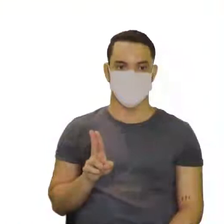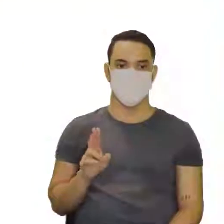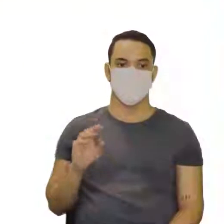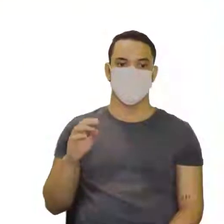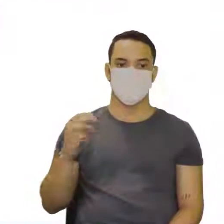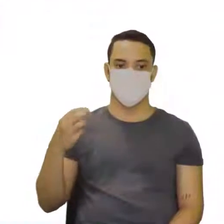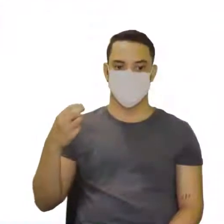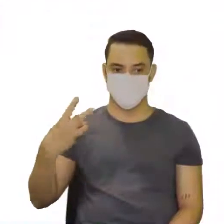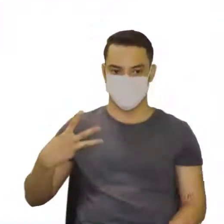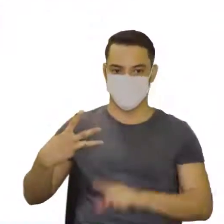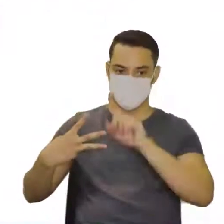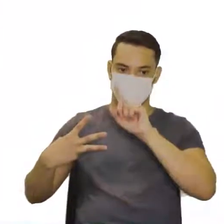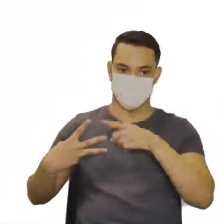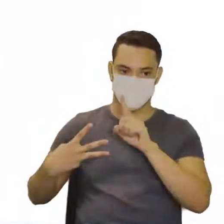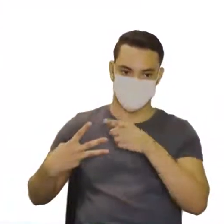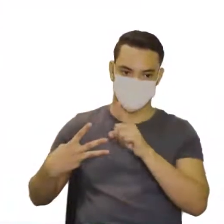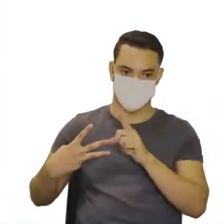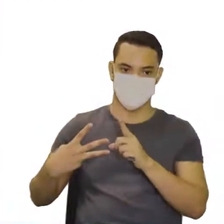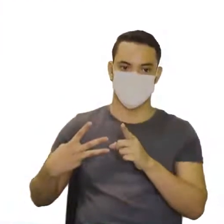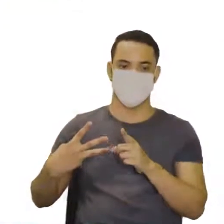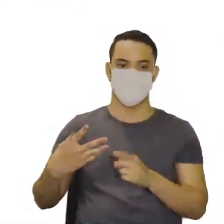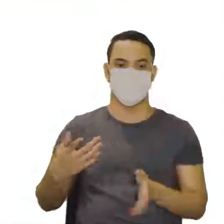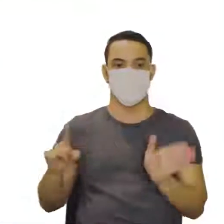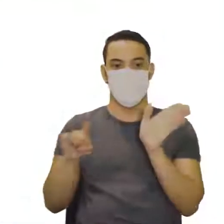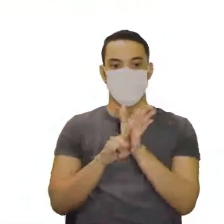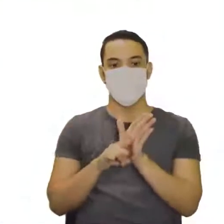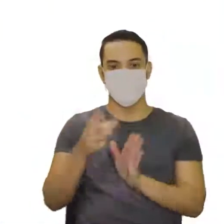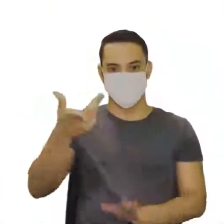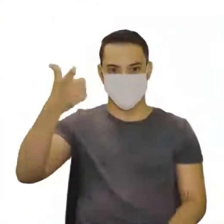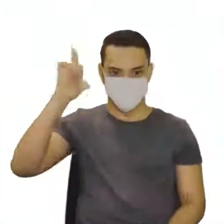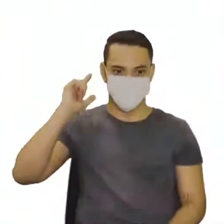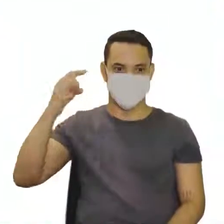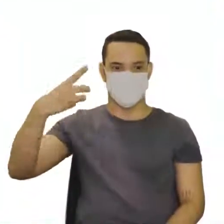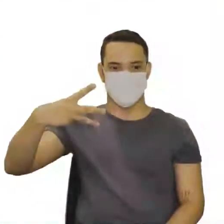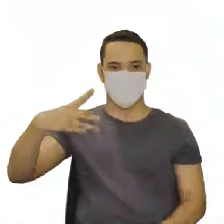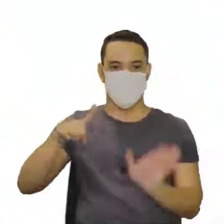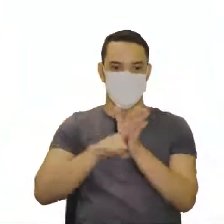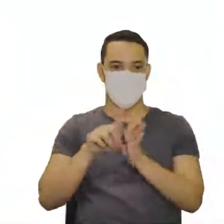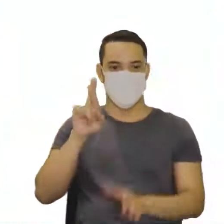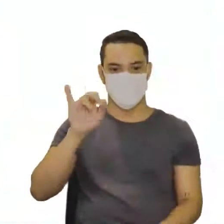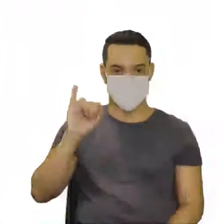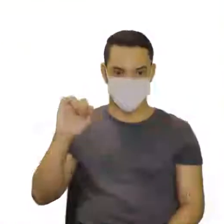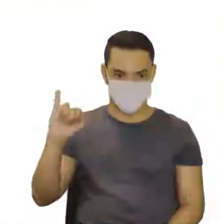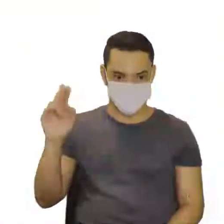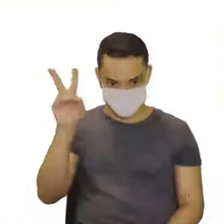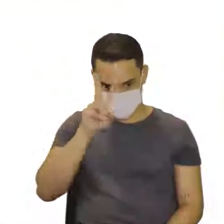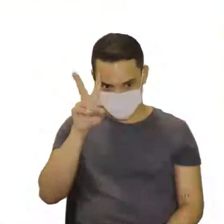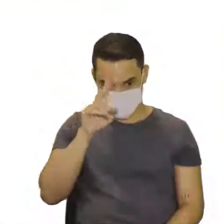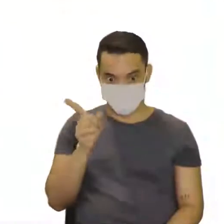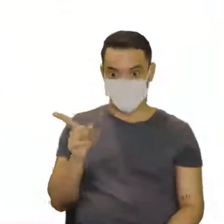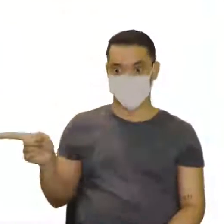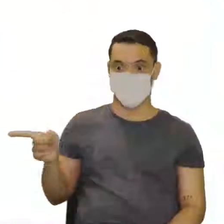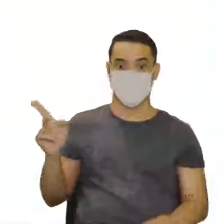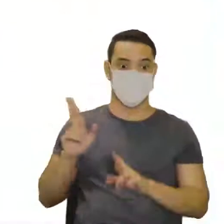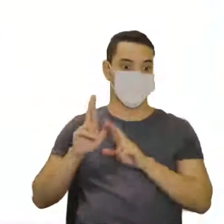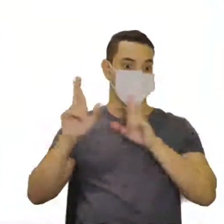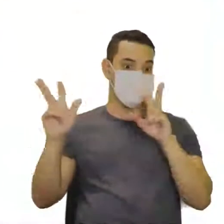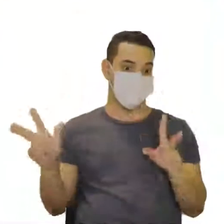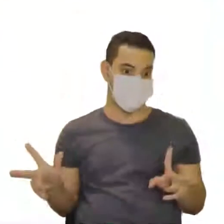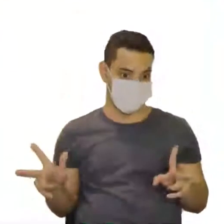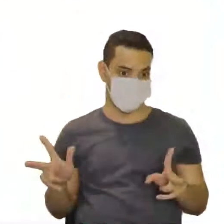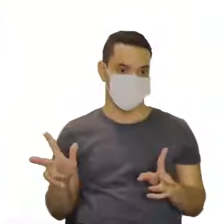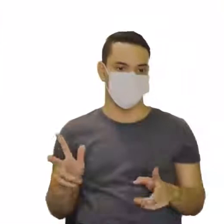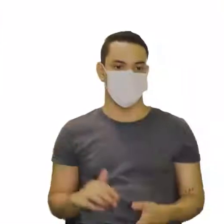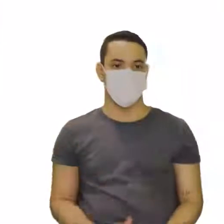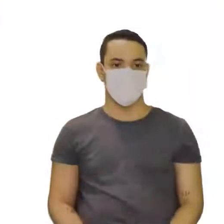força eletromotriz menos a resistência interna vezes a corrente. E aqui embaixo, por sua vez,